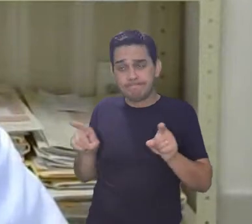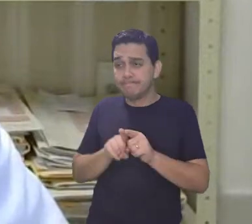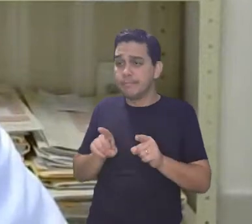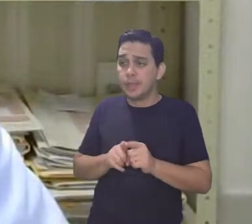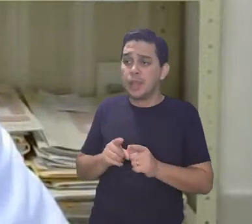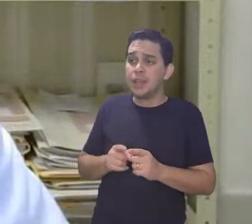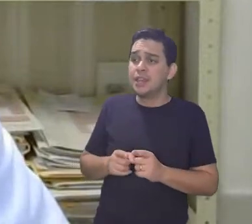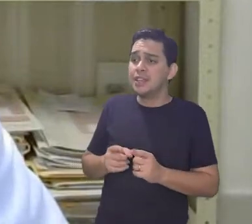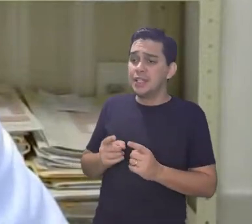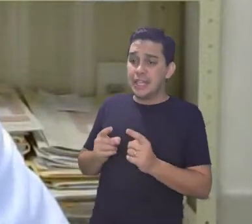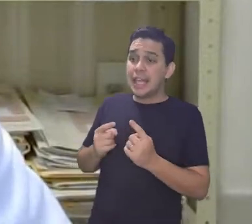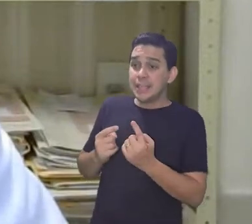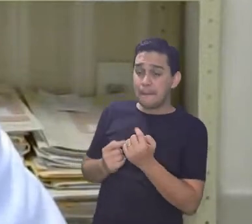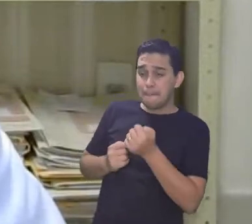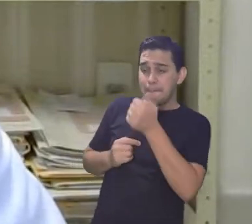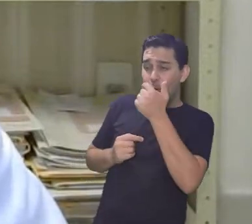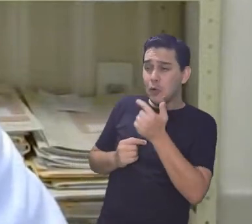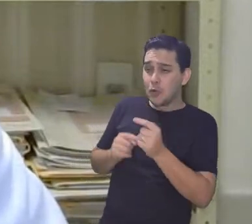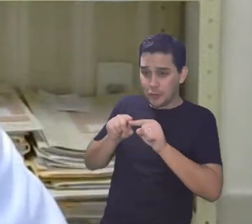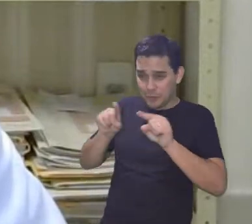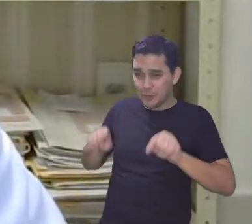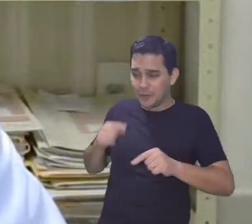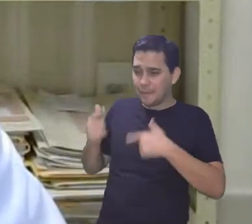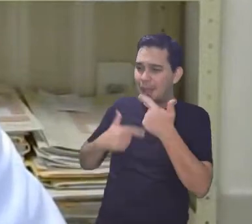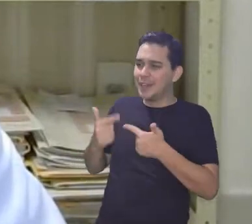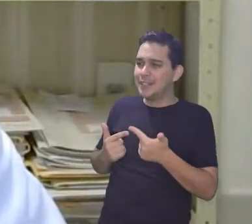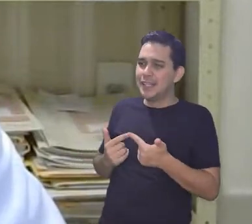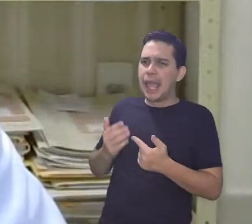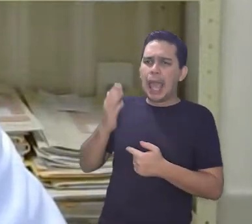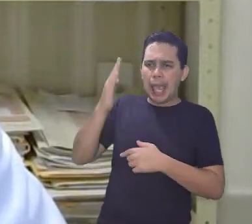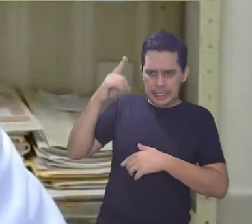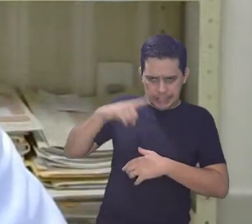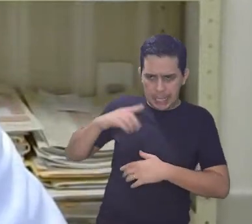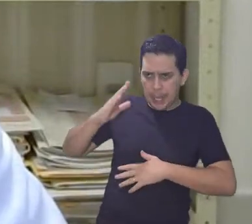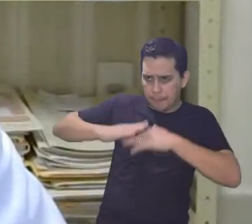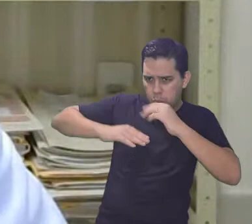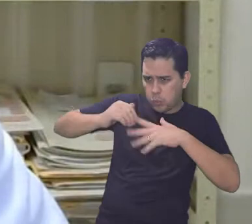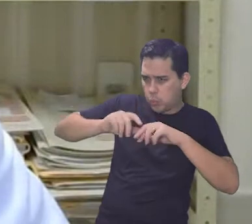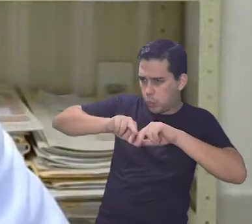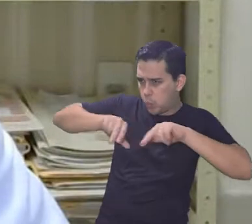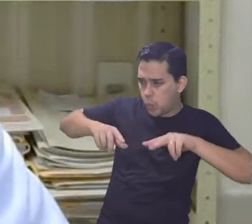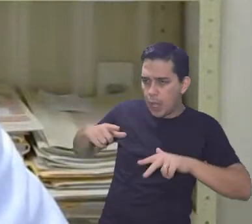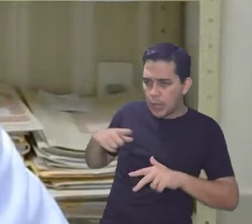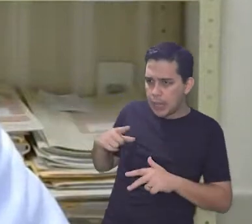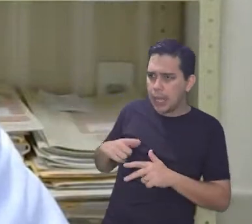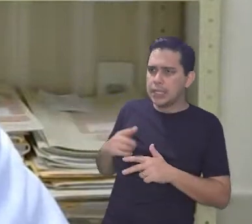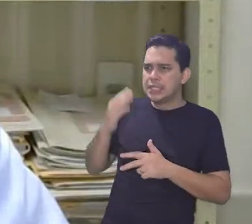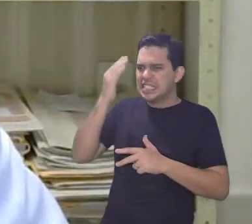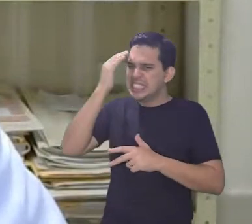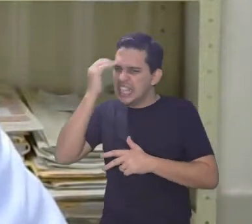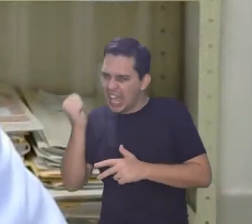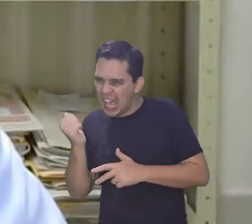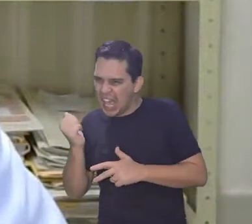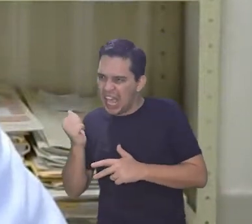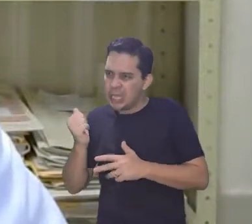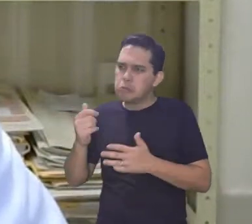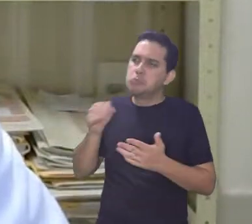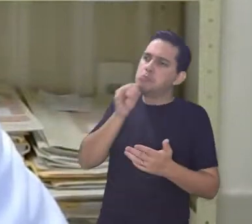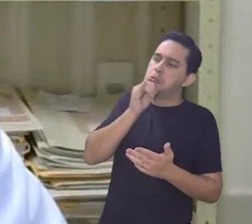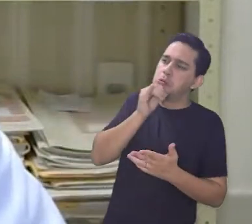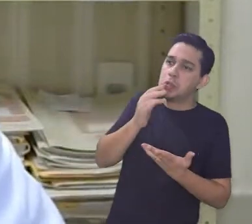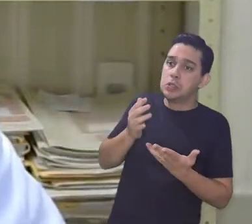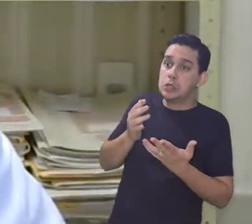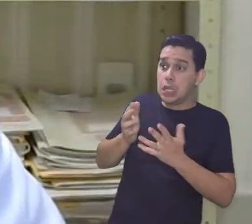esses pouquíssimos funcionários, na verdade, eles não têm capacitação nenhuma, nenhum deles é habilitado, por